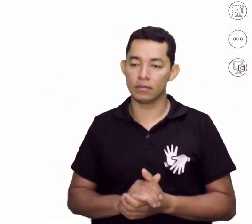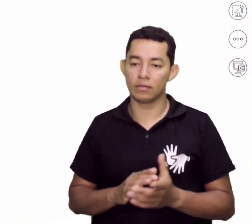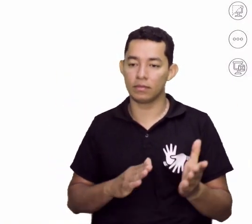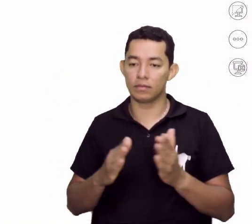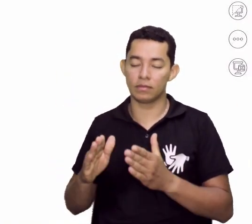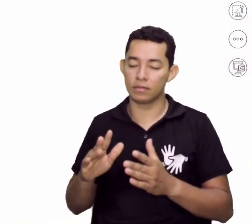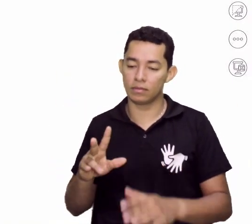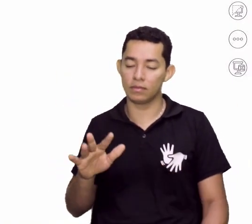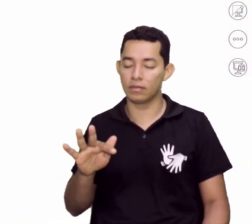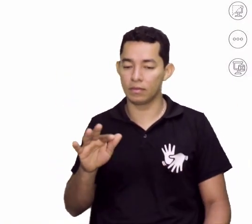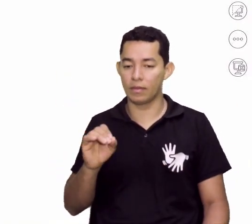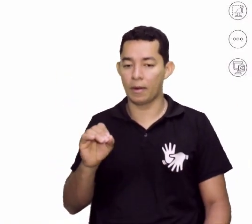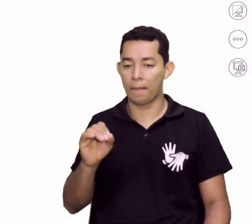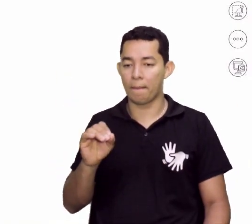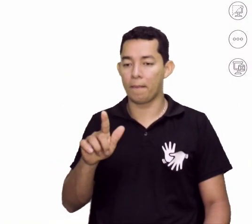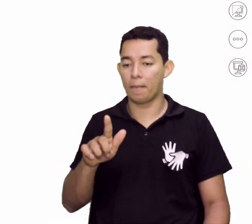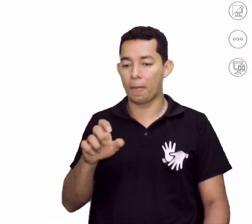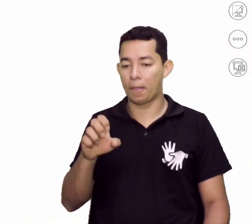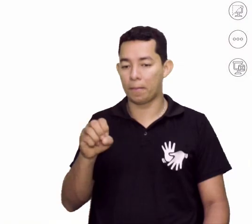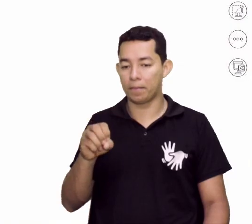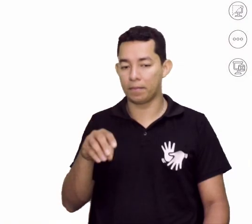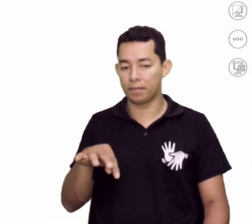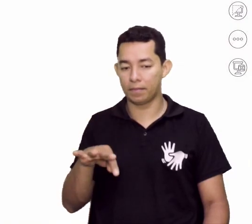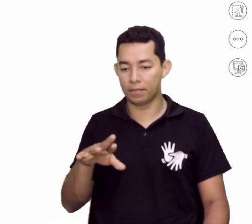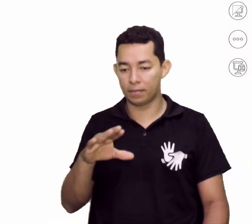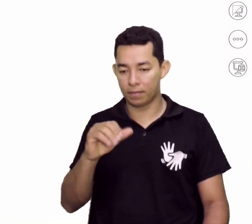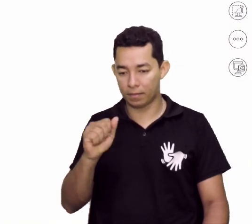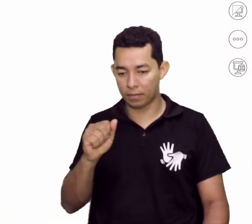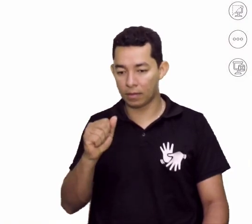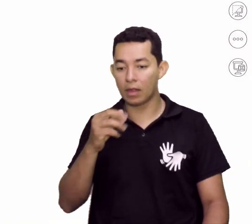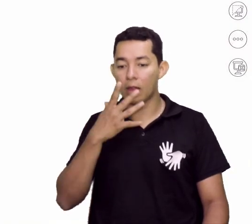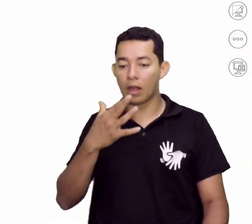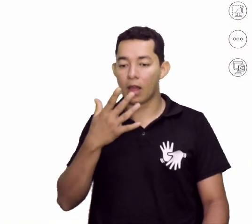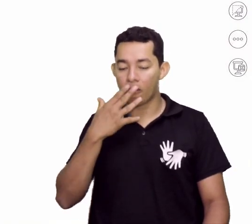geométricas. A cor é o elemento mais importante da obra.